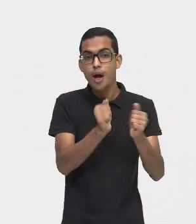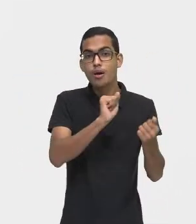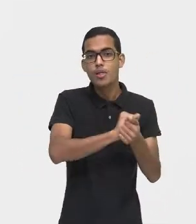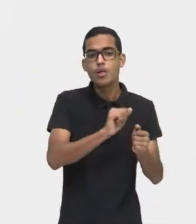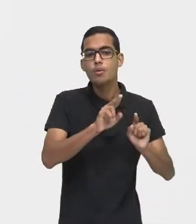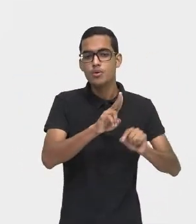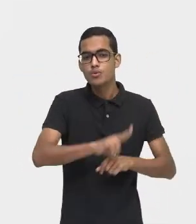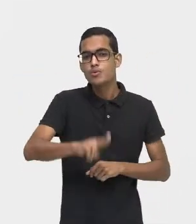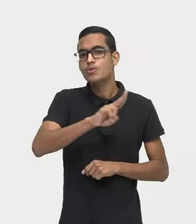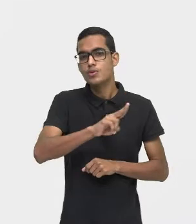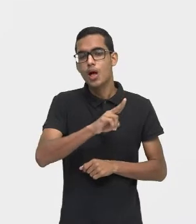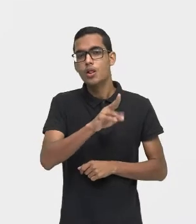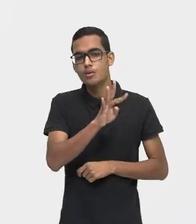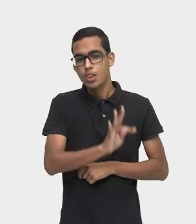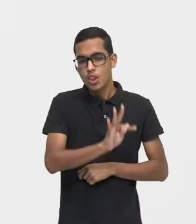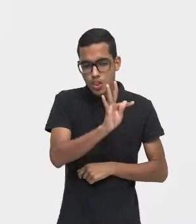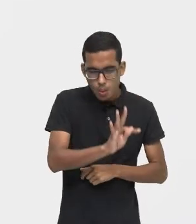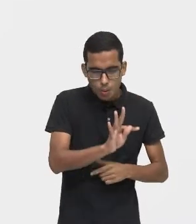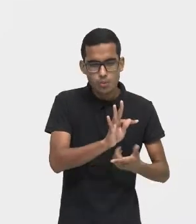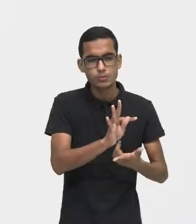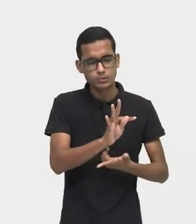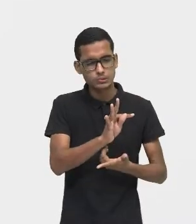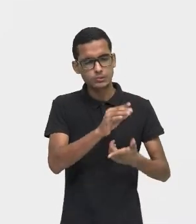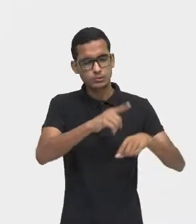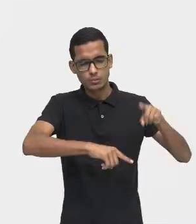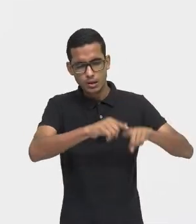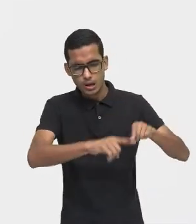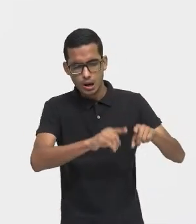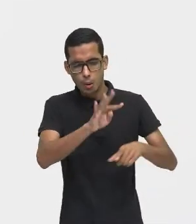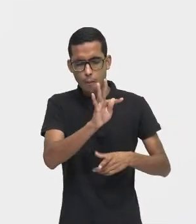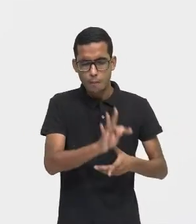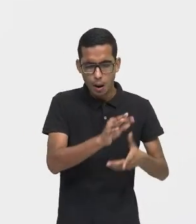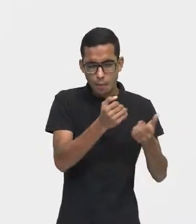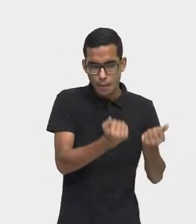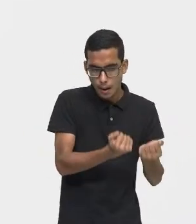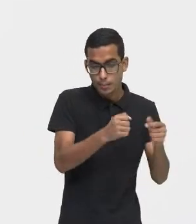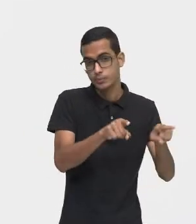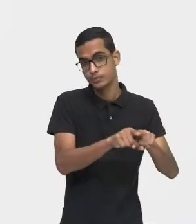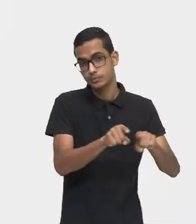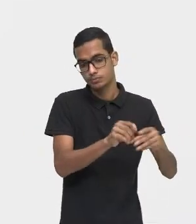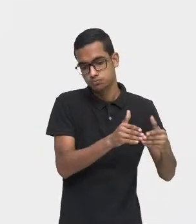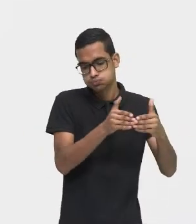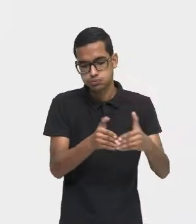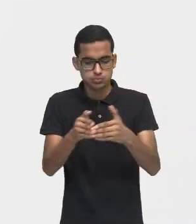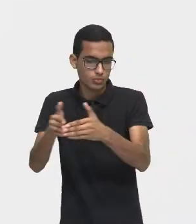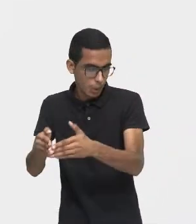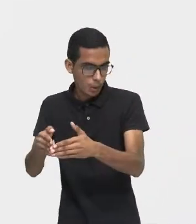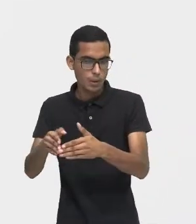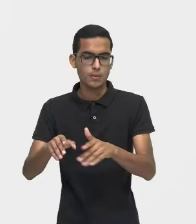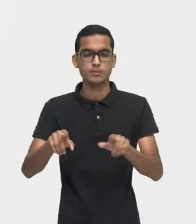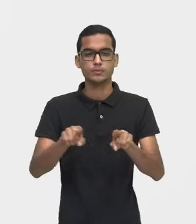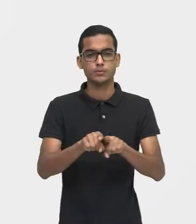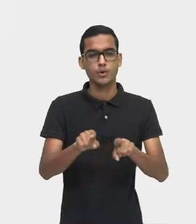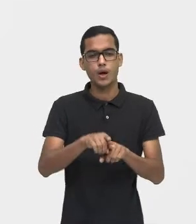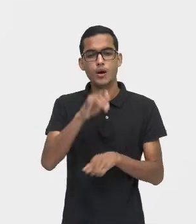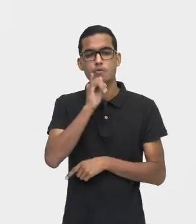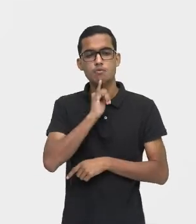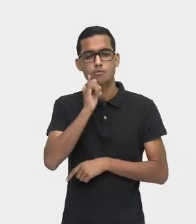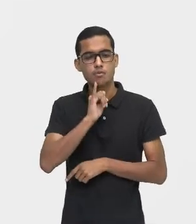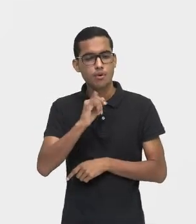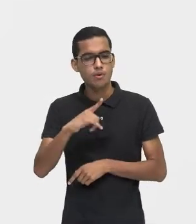grandes toneladas aí de mercadorias, né? E o exemplo de tudo isso, a gente observa que vai